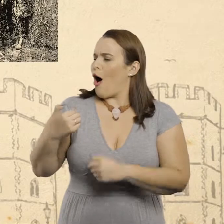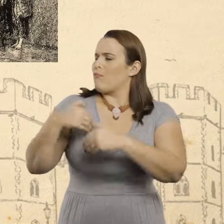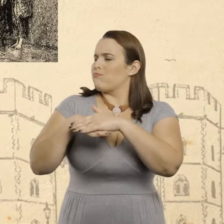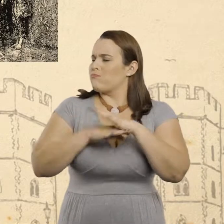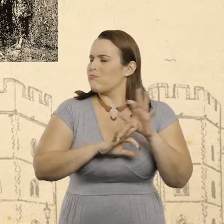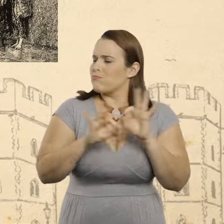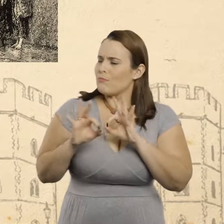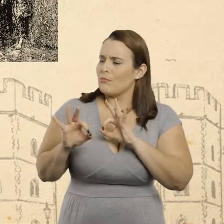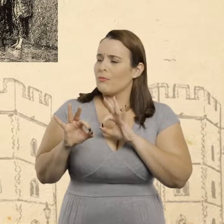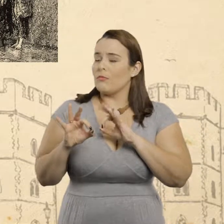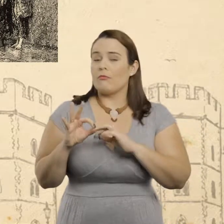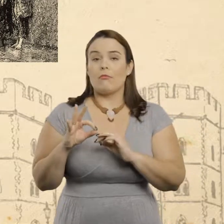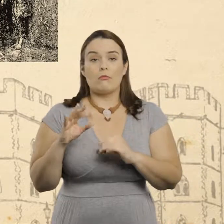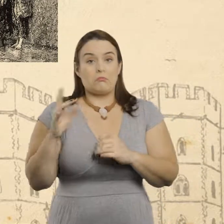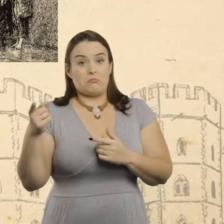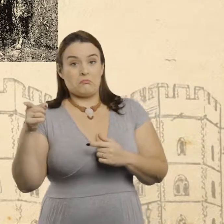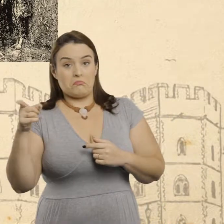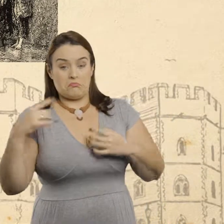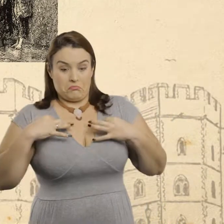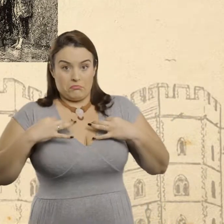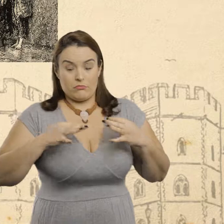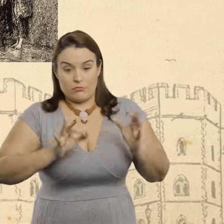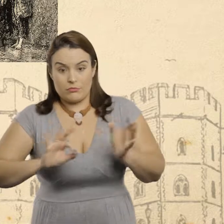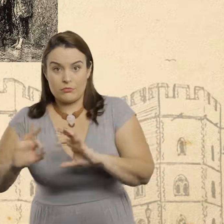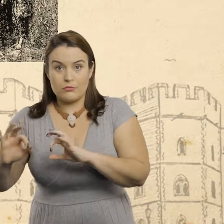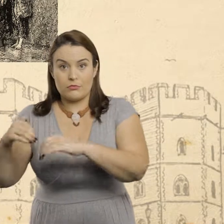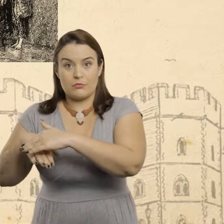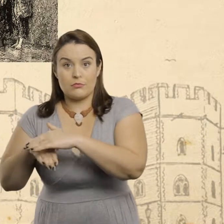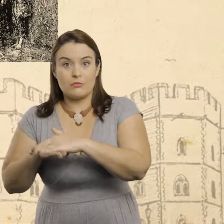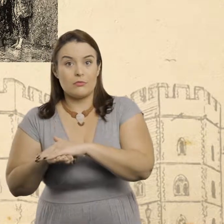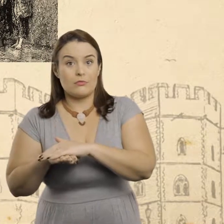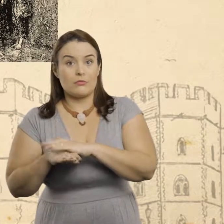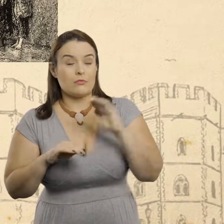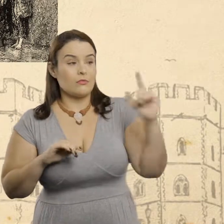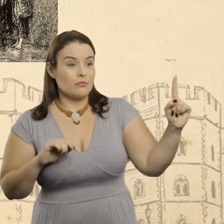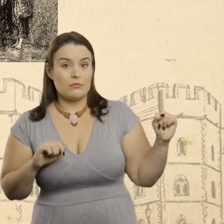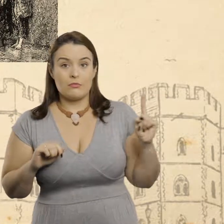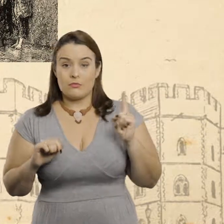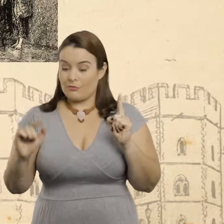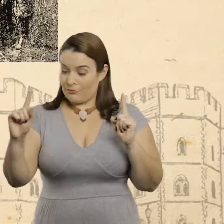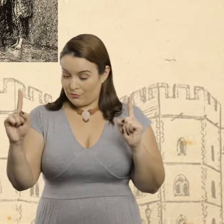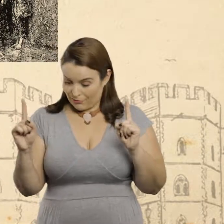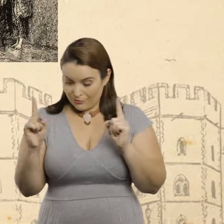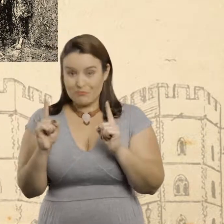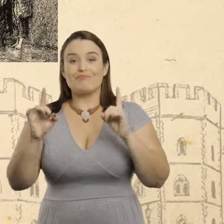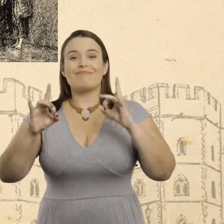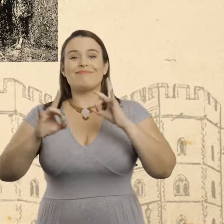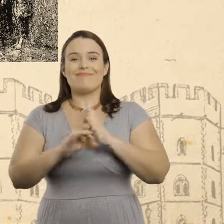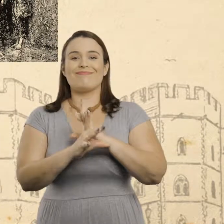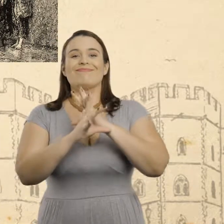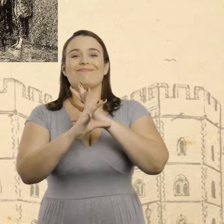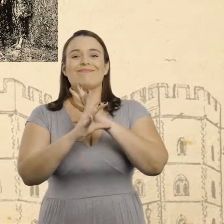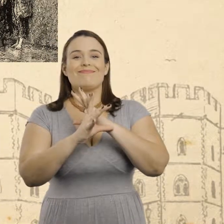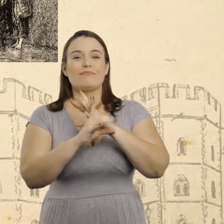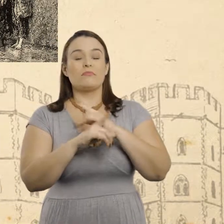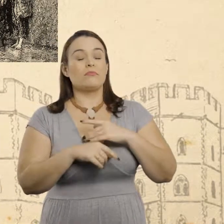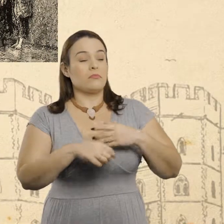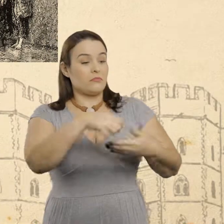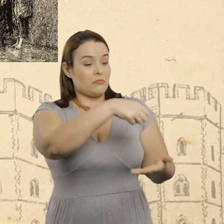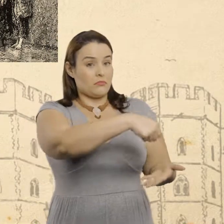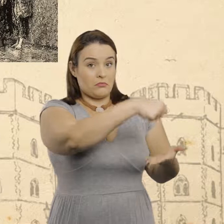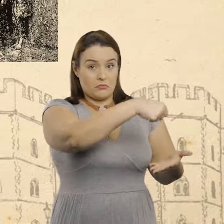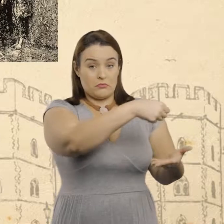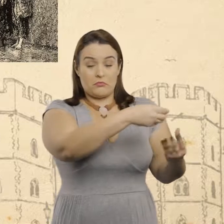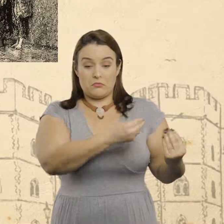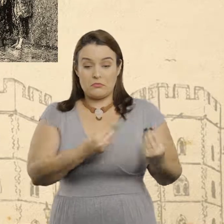levariam poucas coisas. Passepartout organizou algumas roupas e quando Phileas Fogg voltou, já estava pronto para